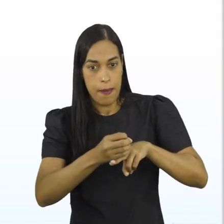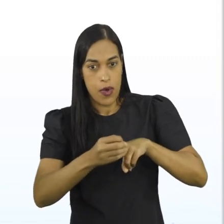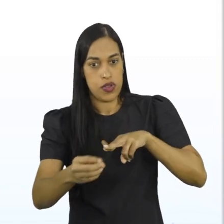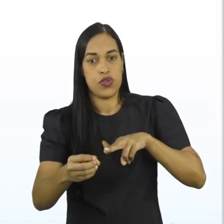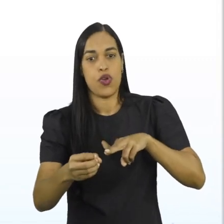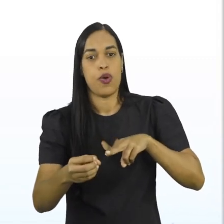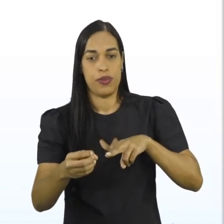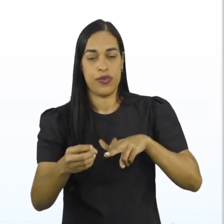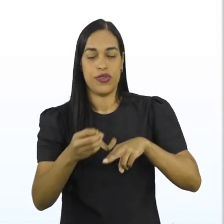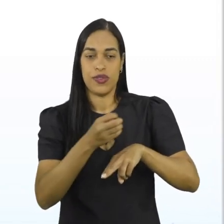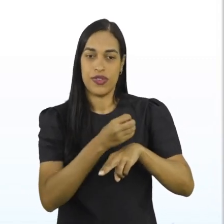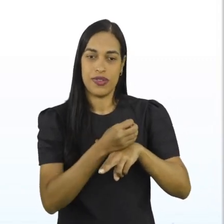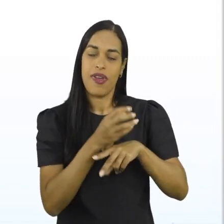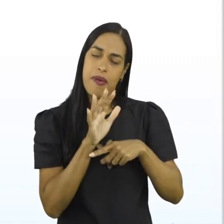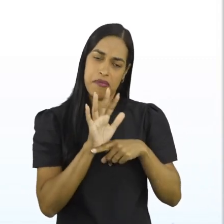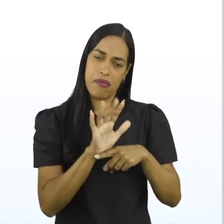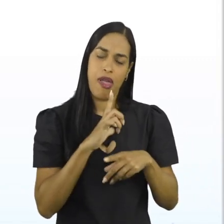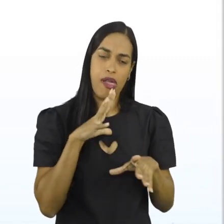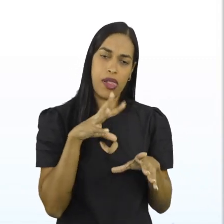Ei, ele apresenta